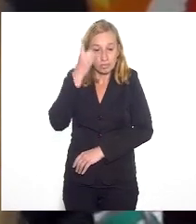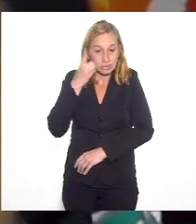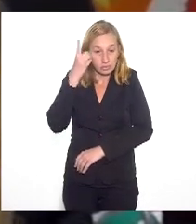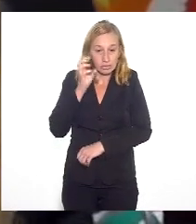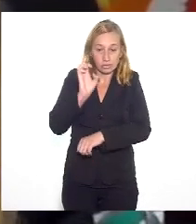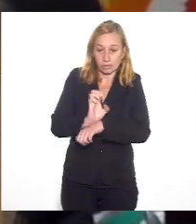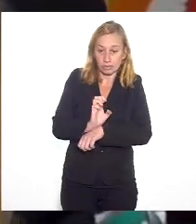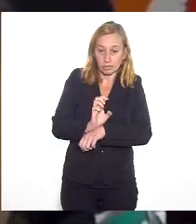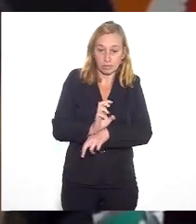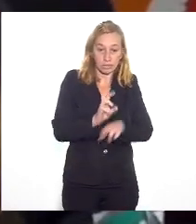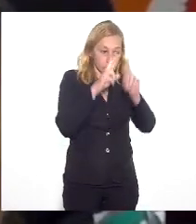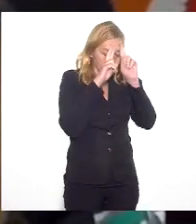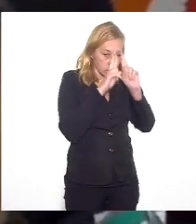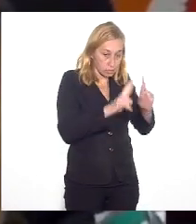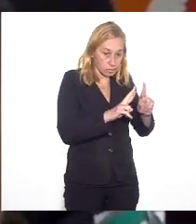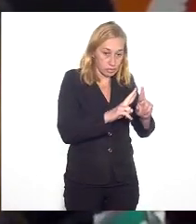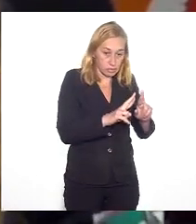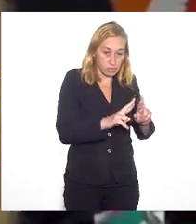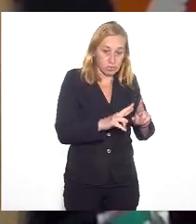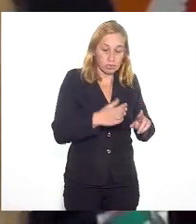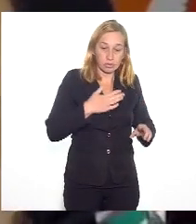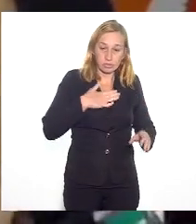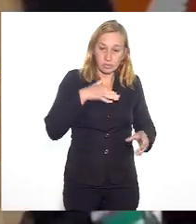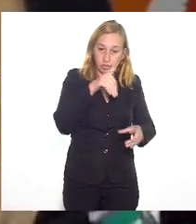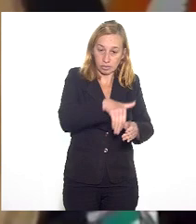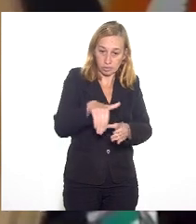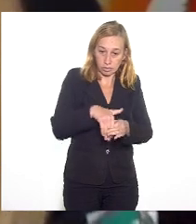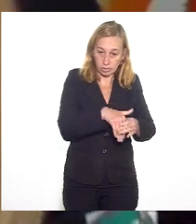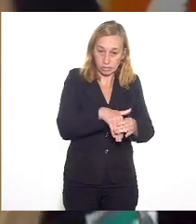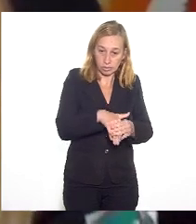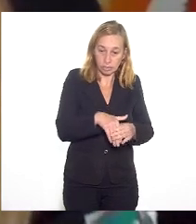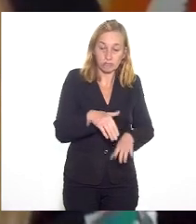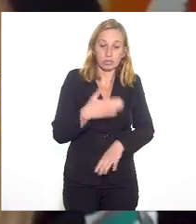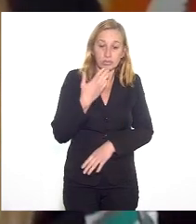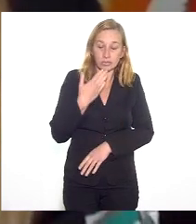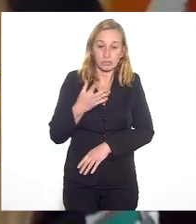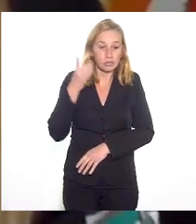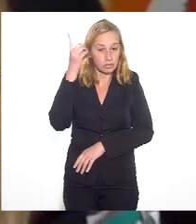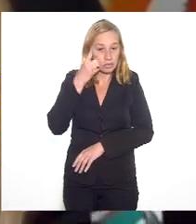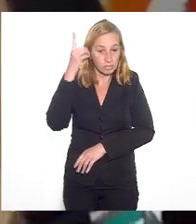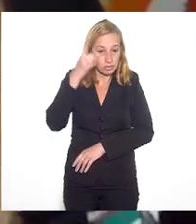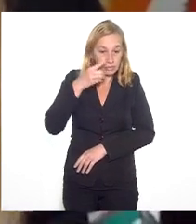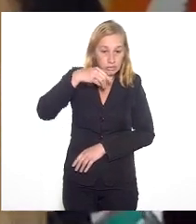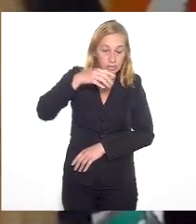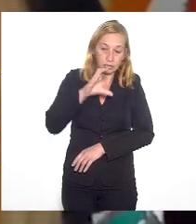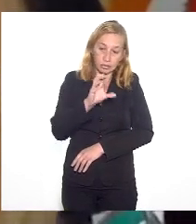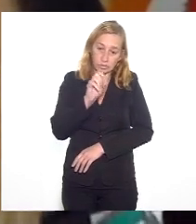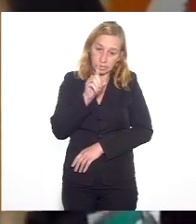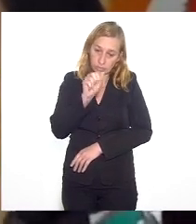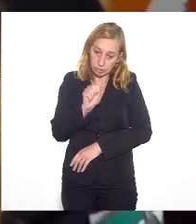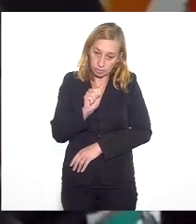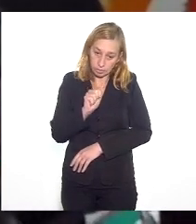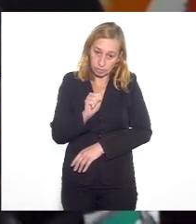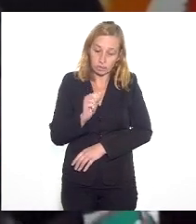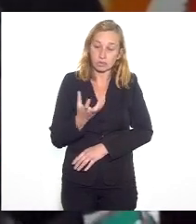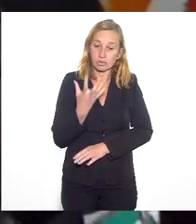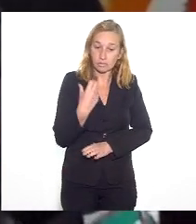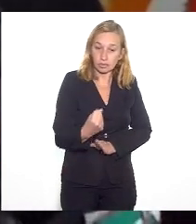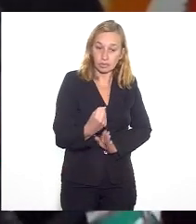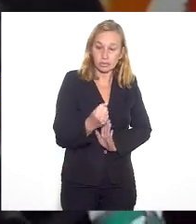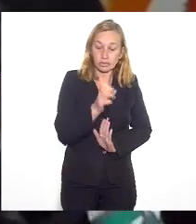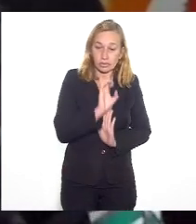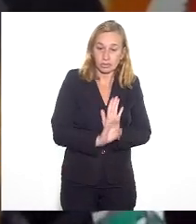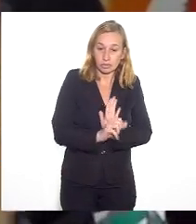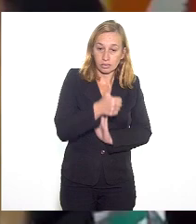meus eleitores, eu rogo ao deputado Márcio Canella que acate a emenda